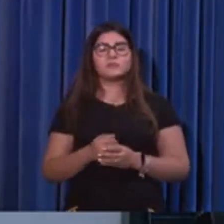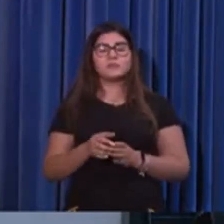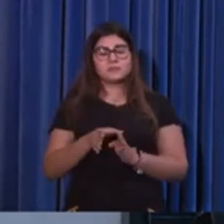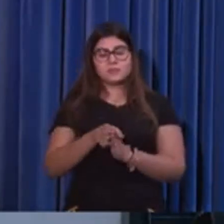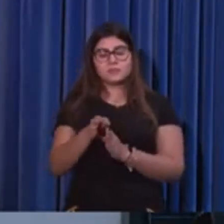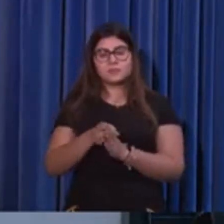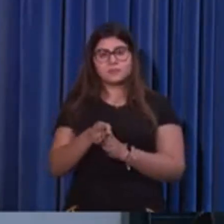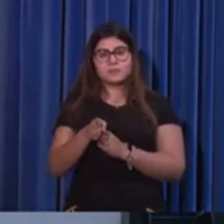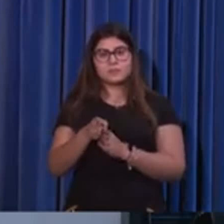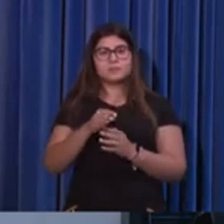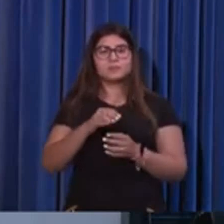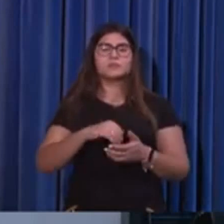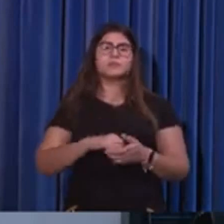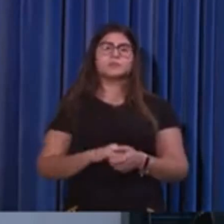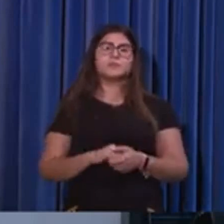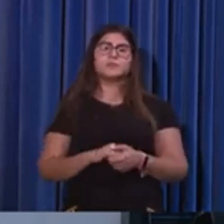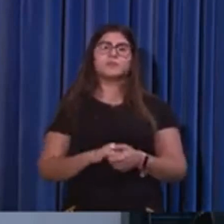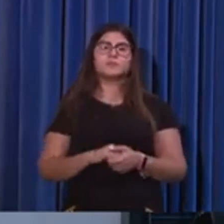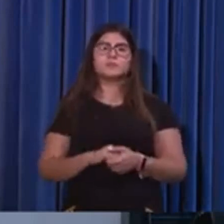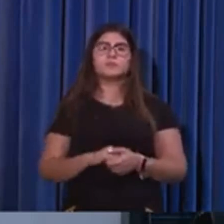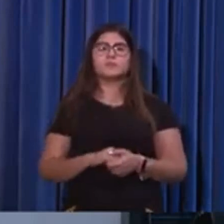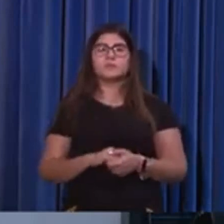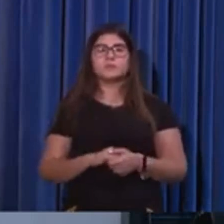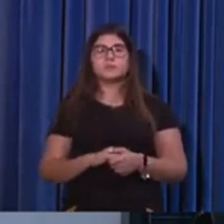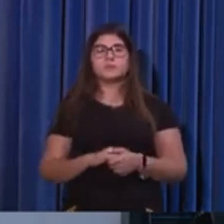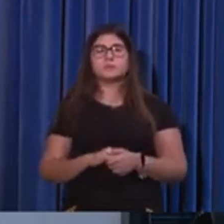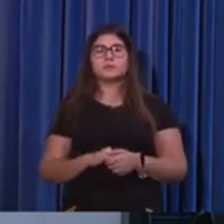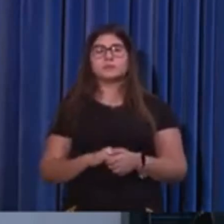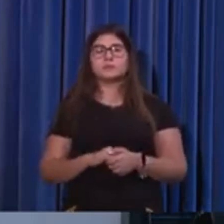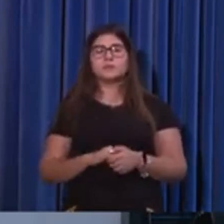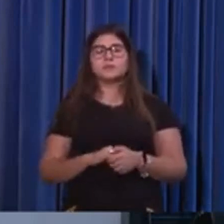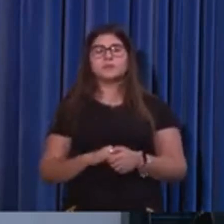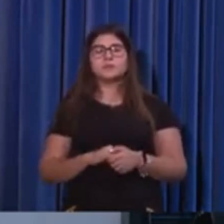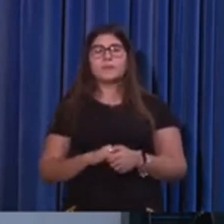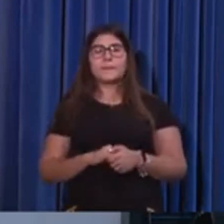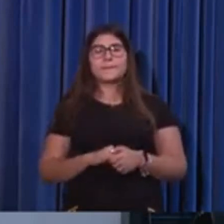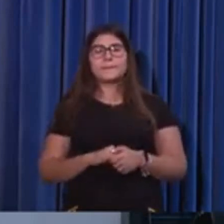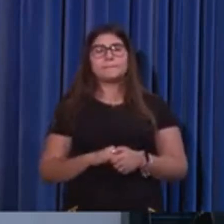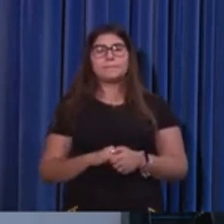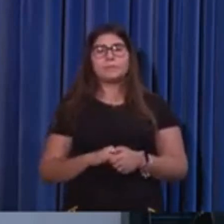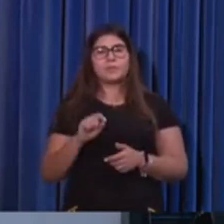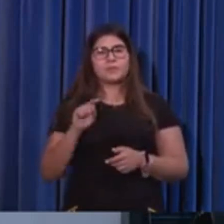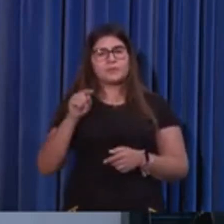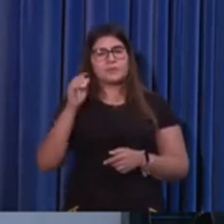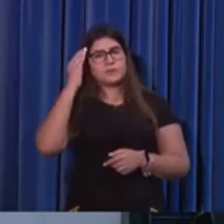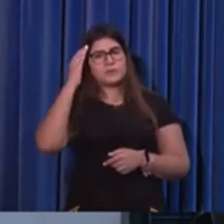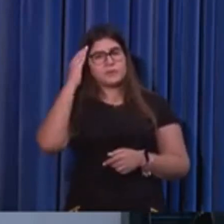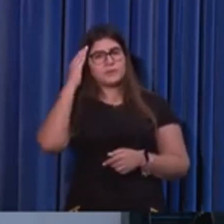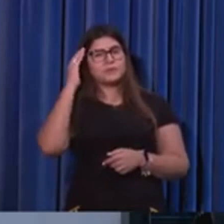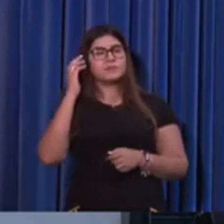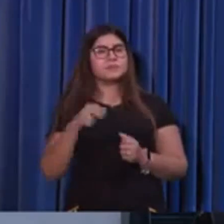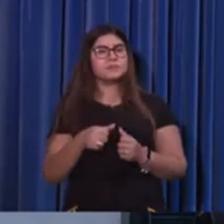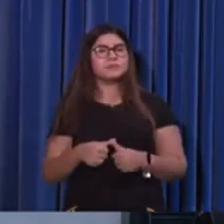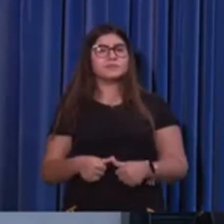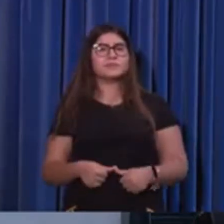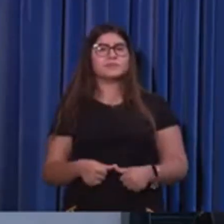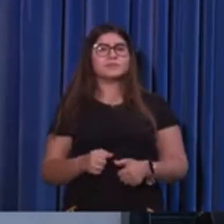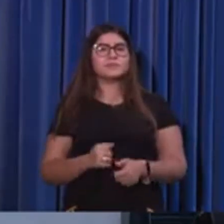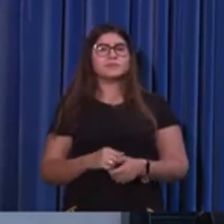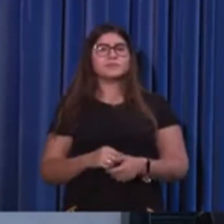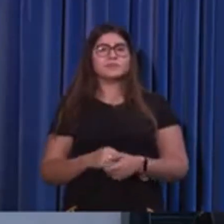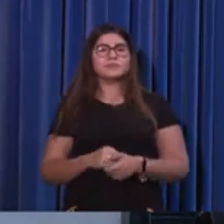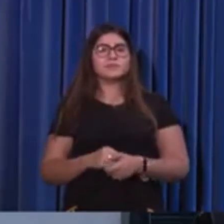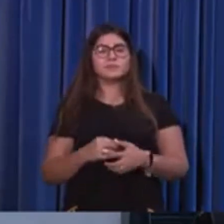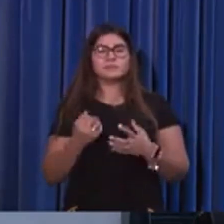na modernidade eram considerados como absolutos. Você entende isso? Eu quero deixar claro